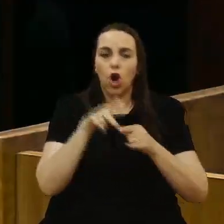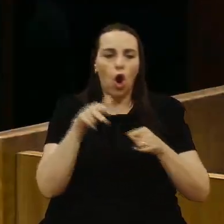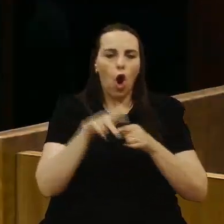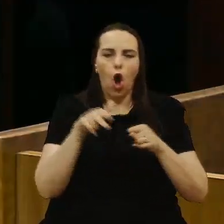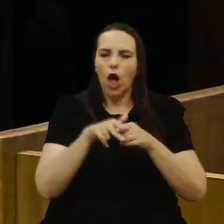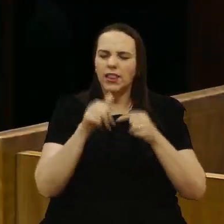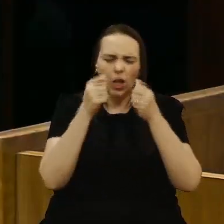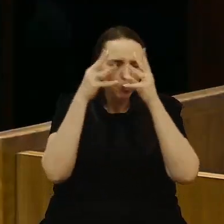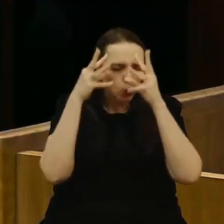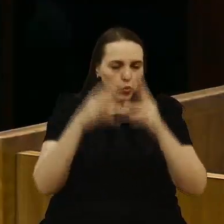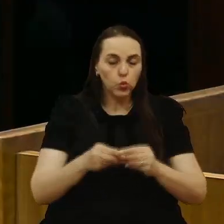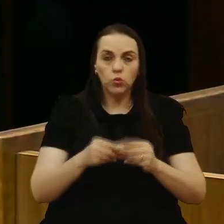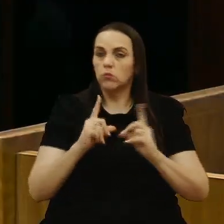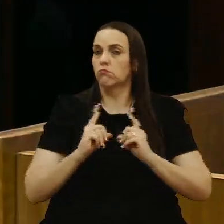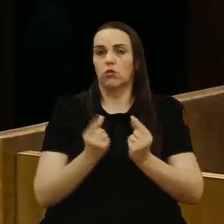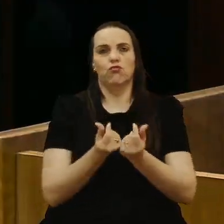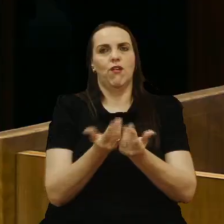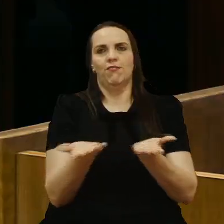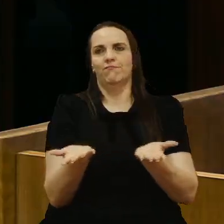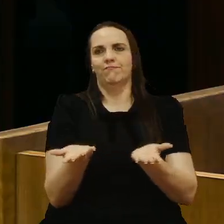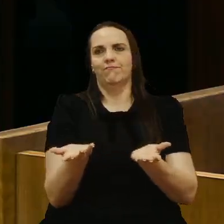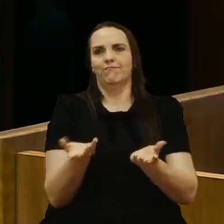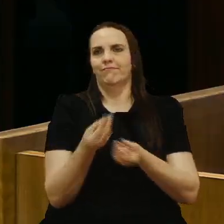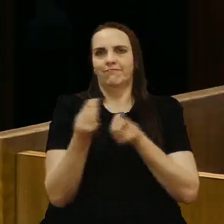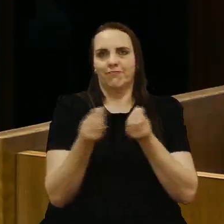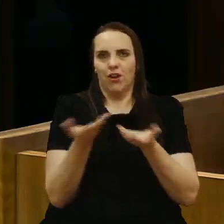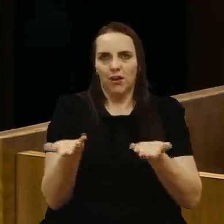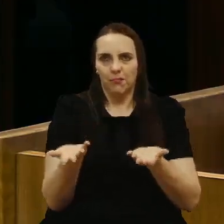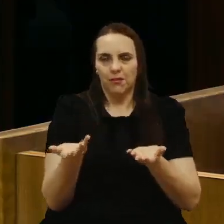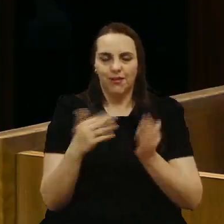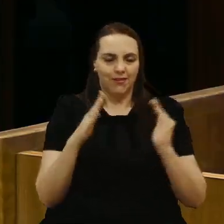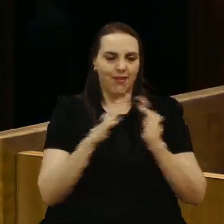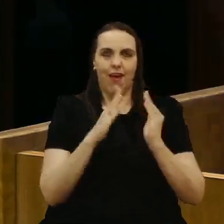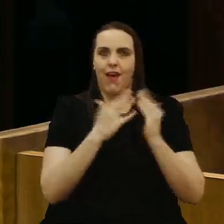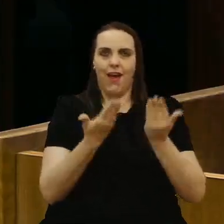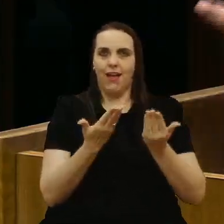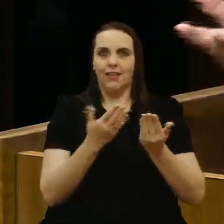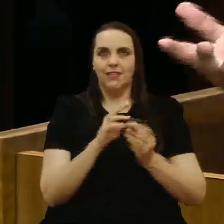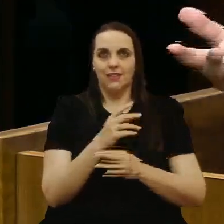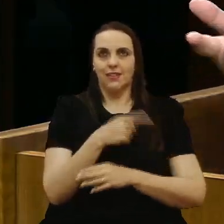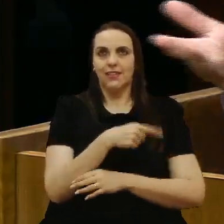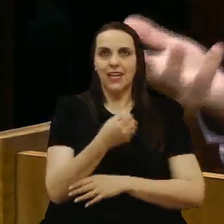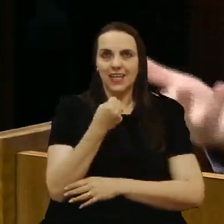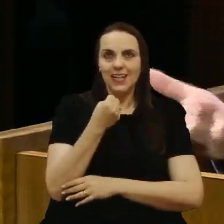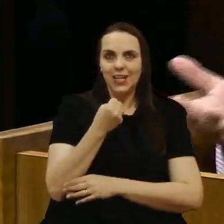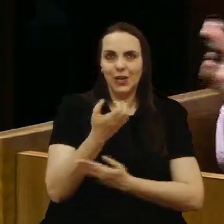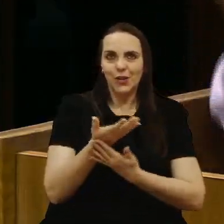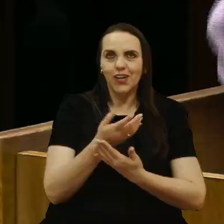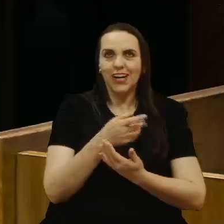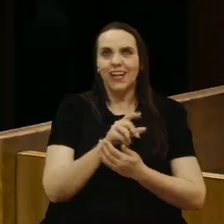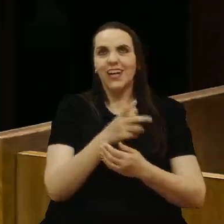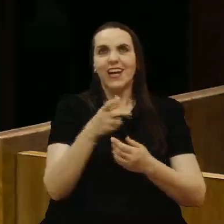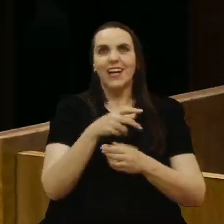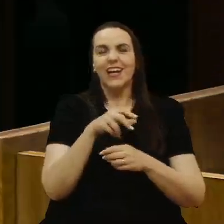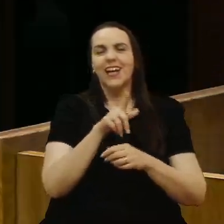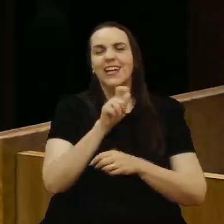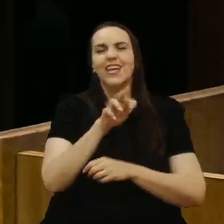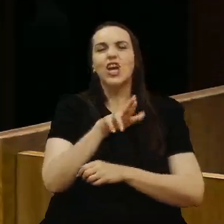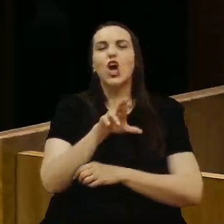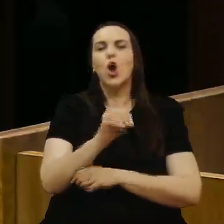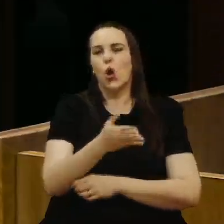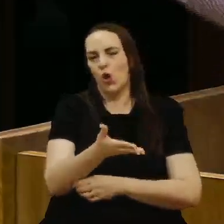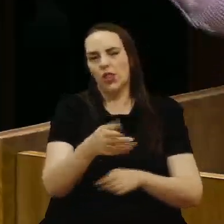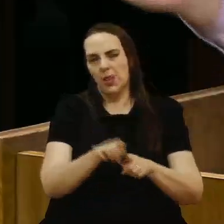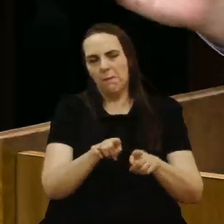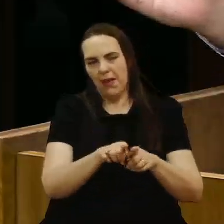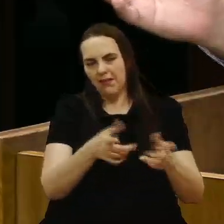não tem dinheiro, na casa de um gringo, e aqui porque também sou, corta para